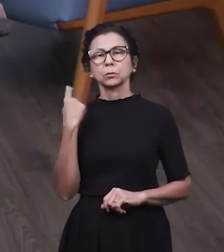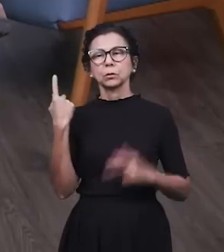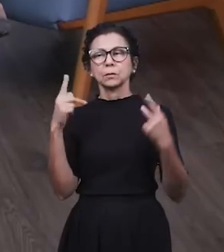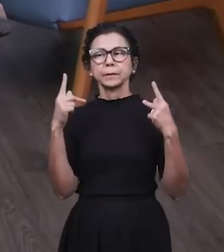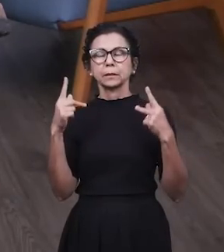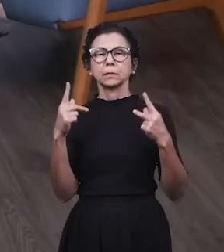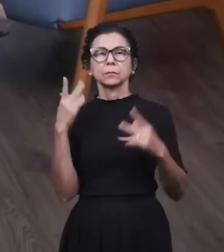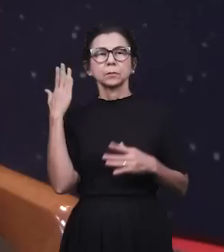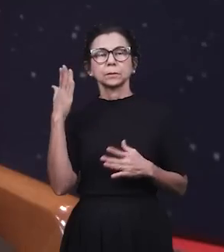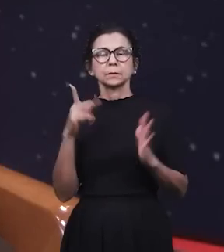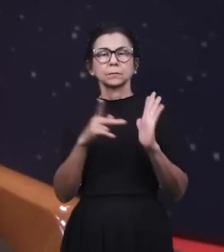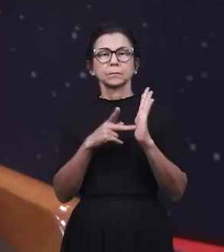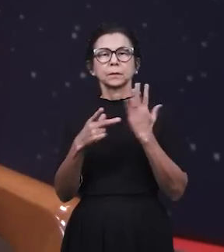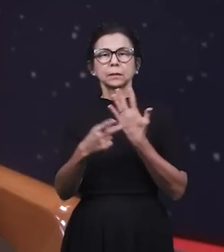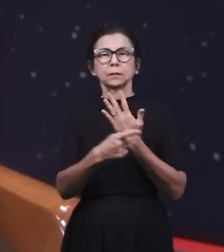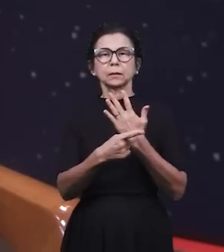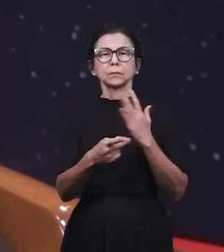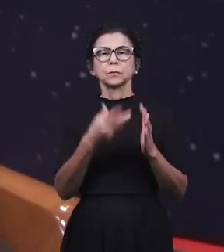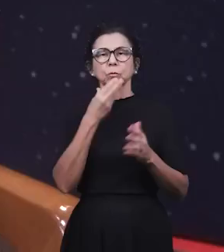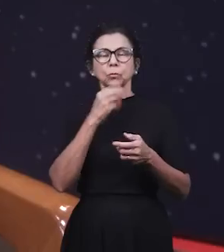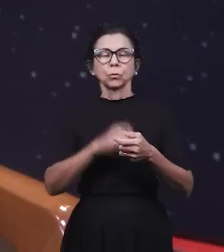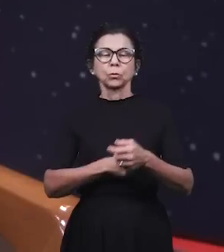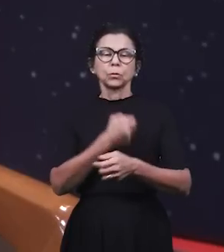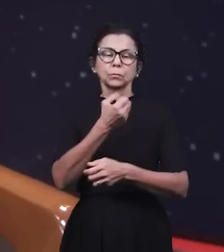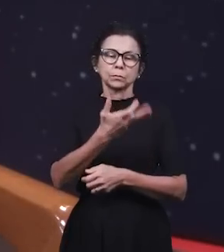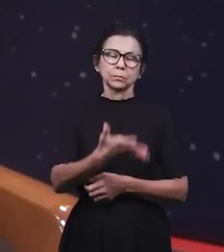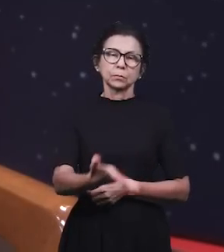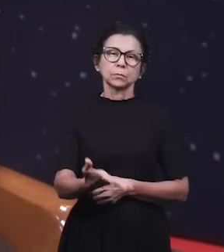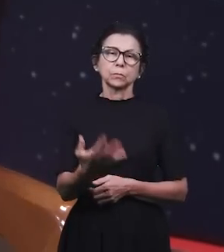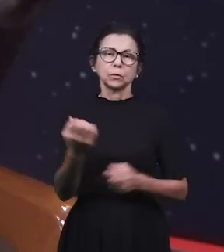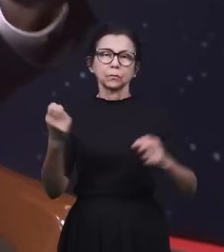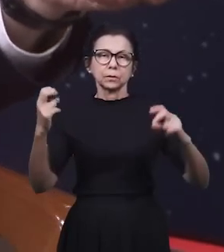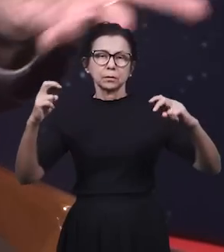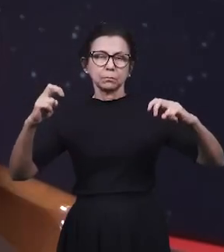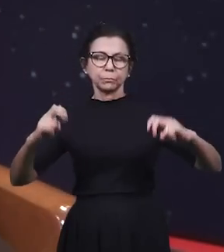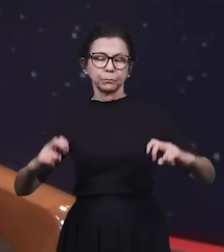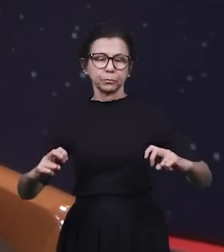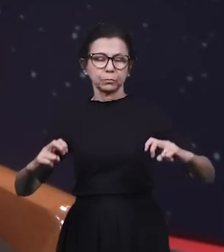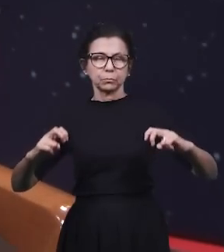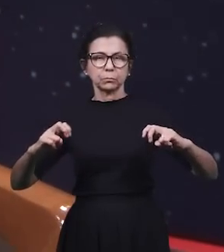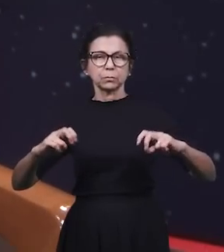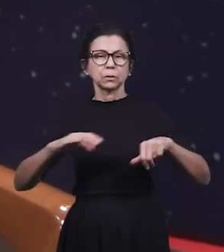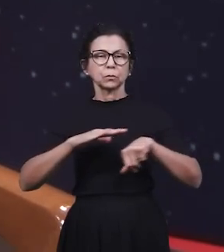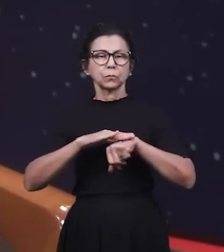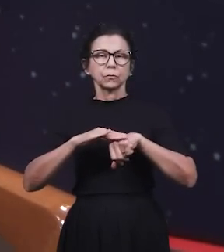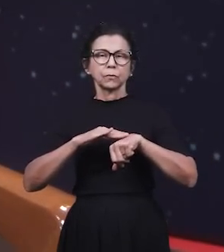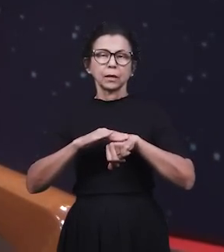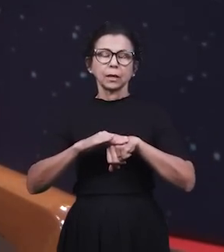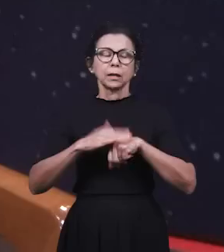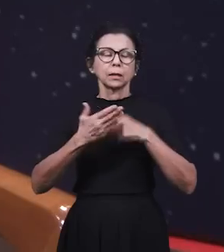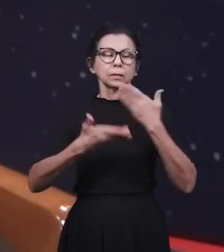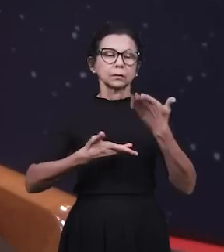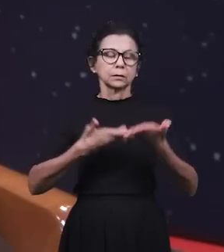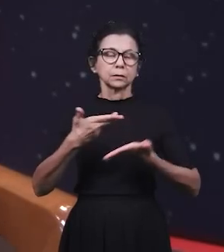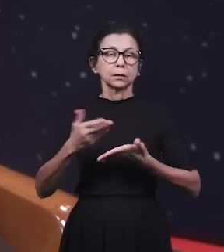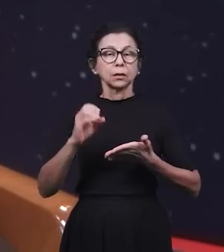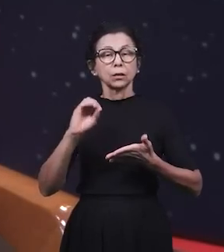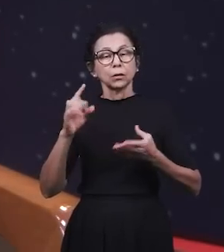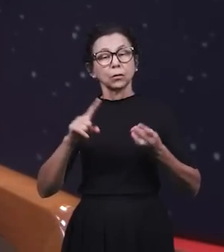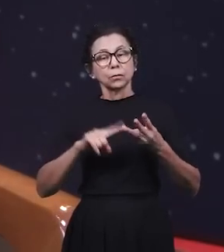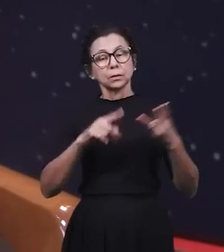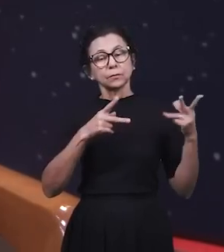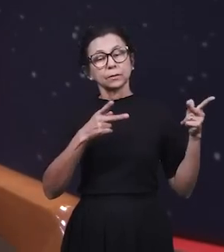do semeador, ou senta com alguém, dá uma assistência, faz uma visita, você